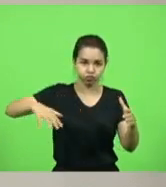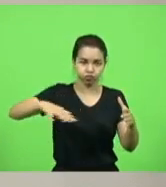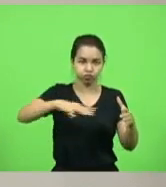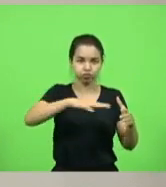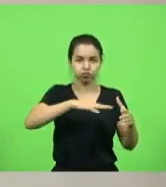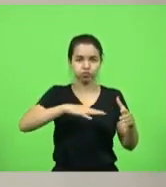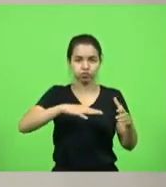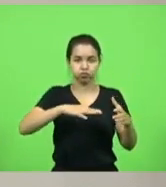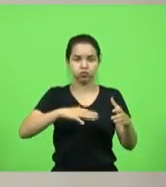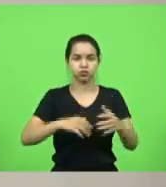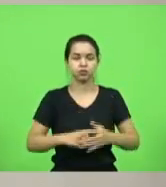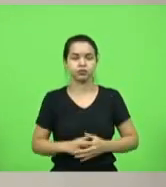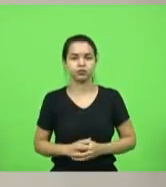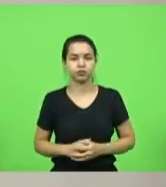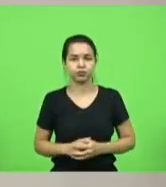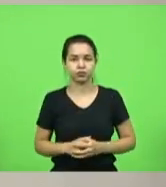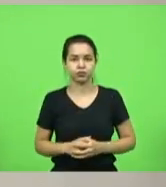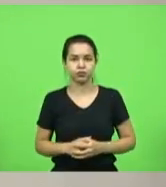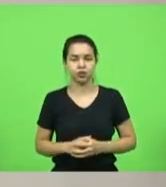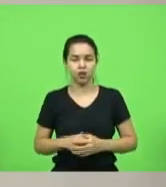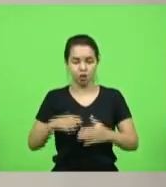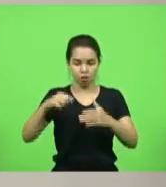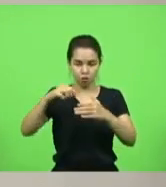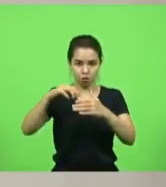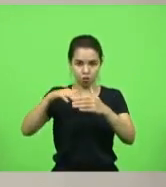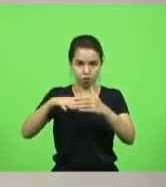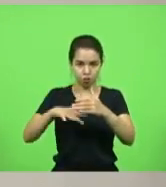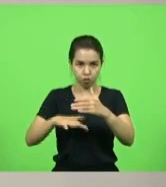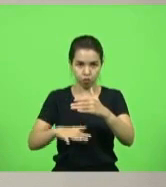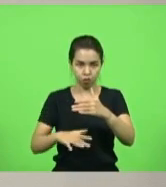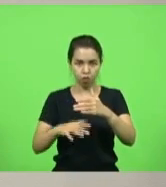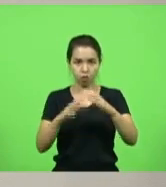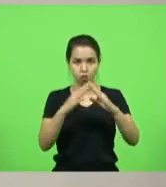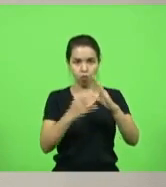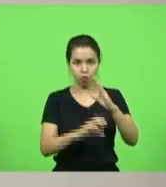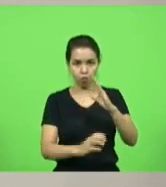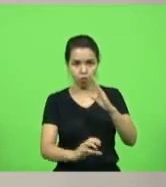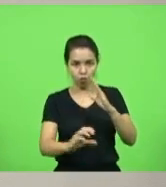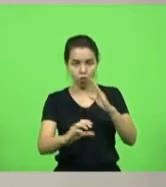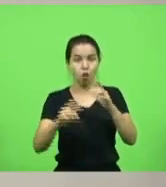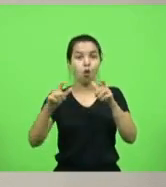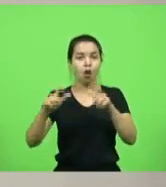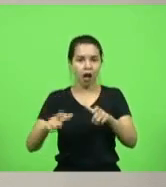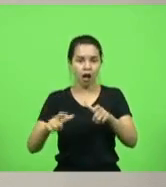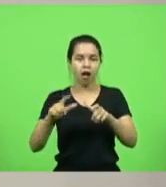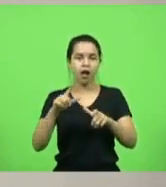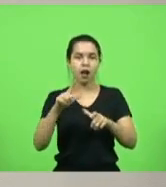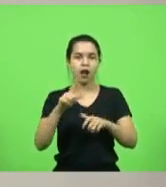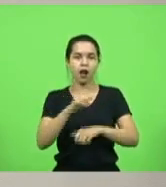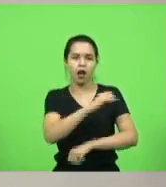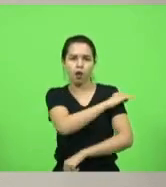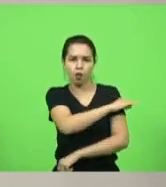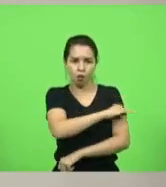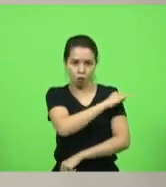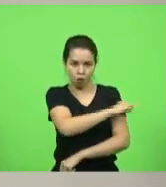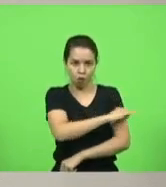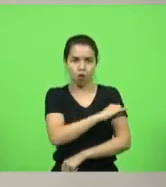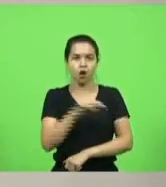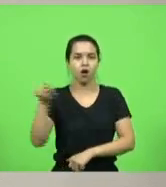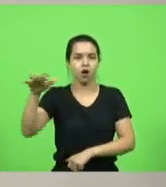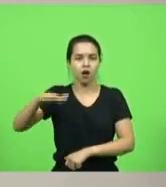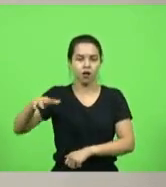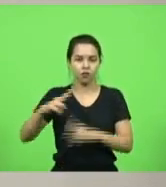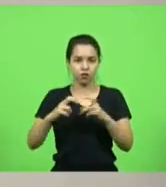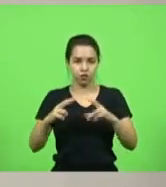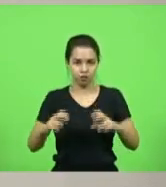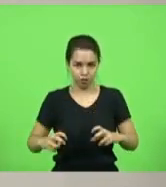de evapoinfiltração de esgoto tratado localizada na Lagoa da Conceição, em Florianópolis, em discussão. Não havendo quem queira discutir,